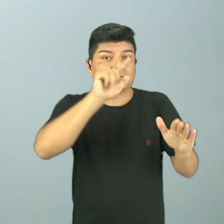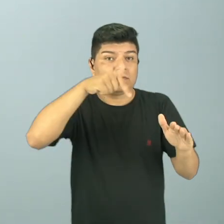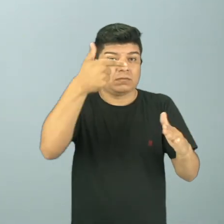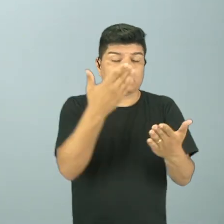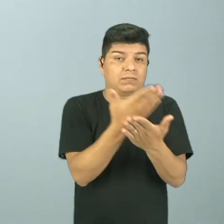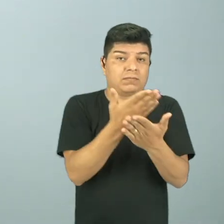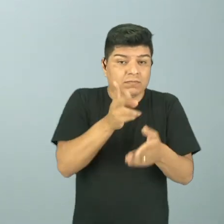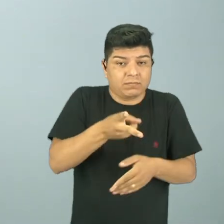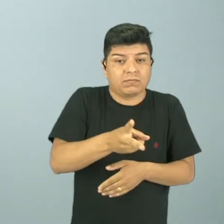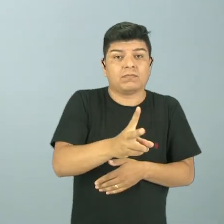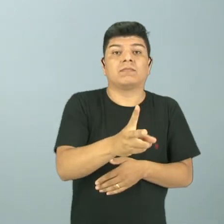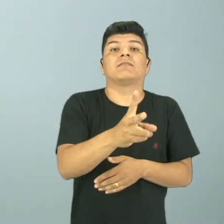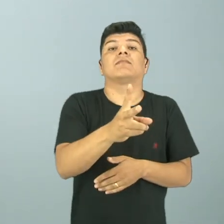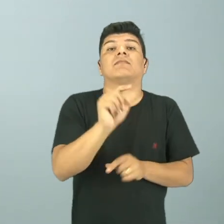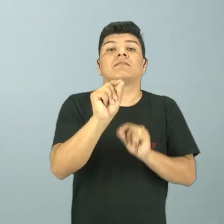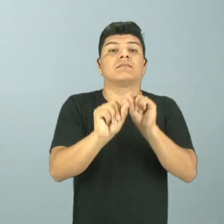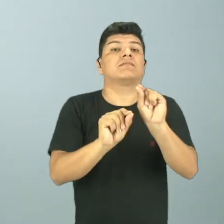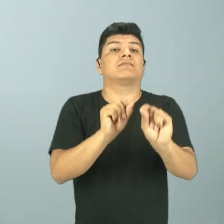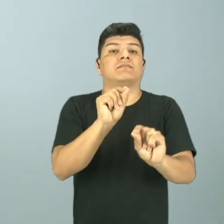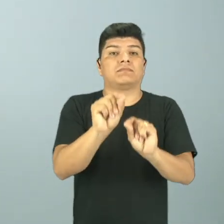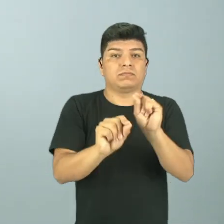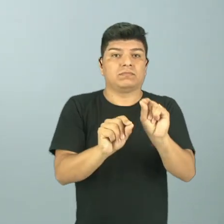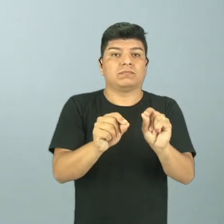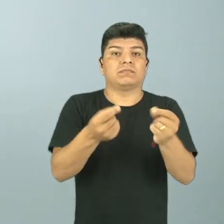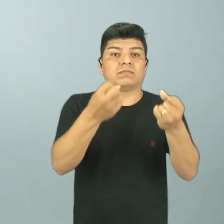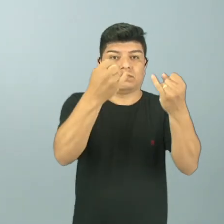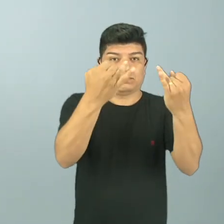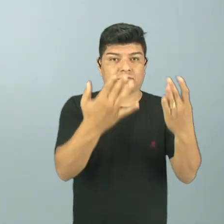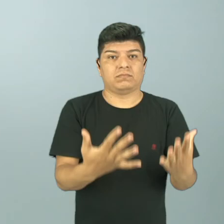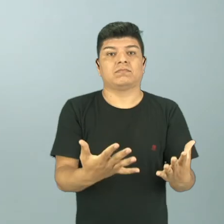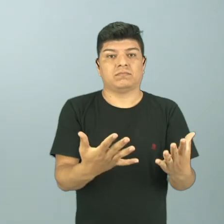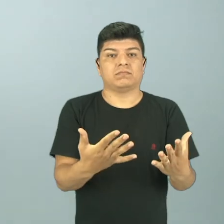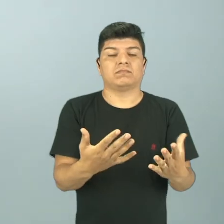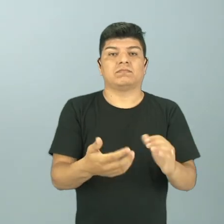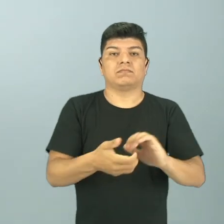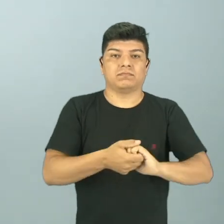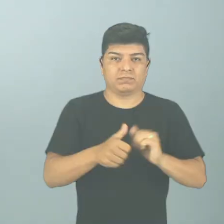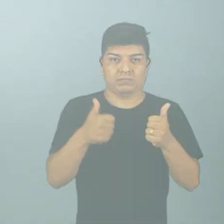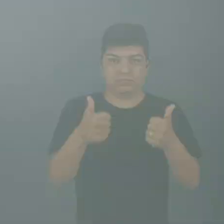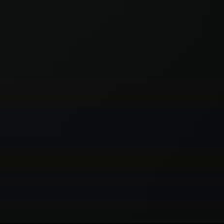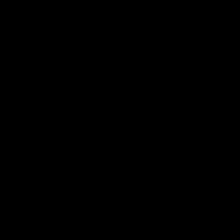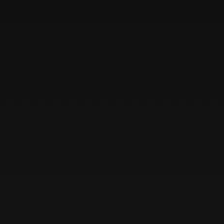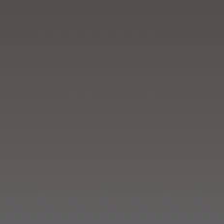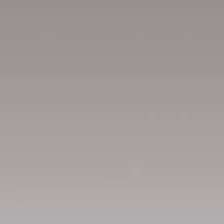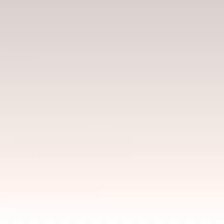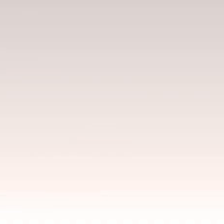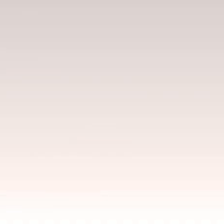seguinte a gente dá continuidade ao que a gente vem discutindo ao longo desse período, tá bom?